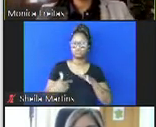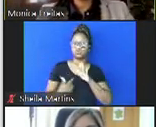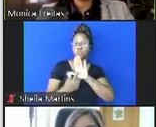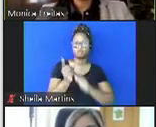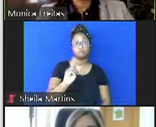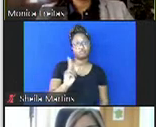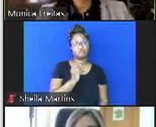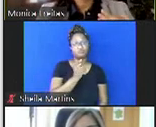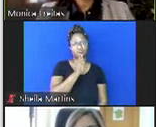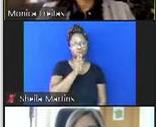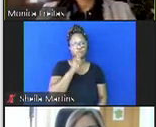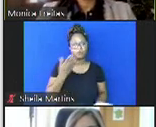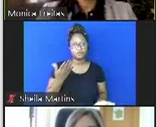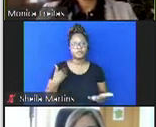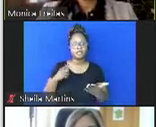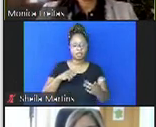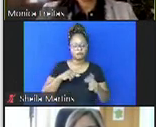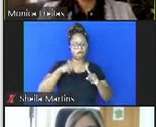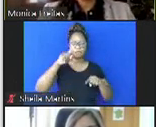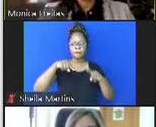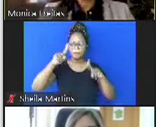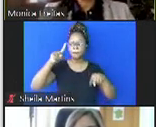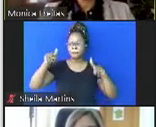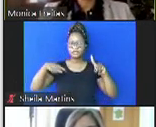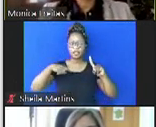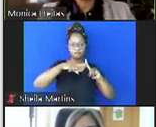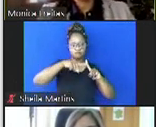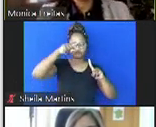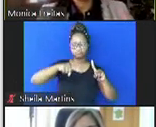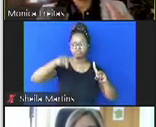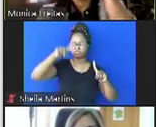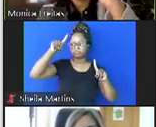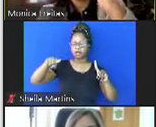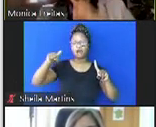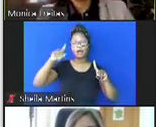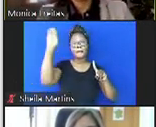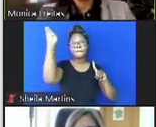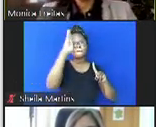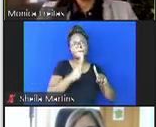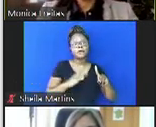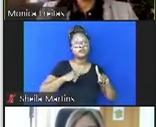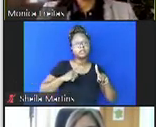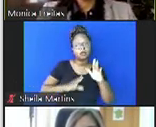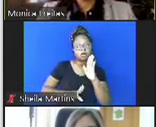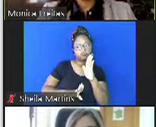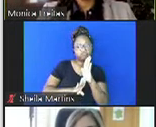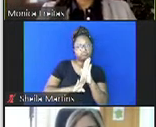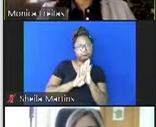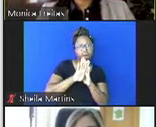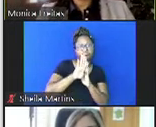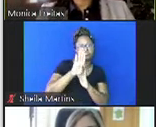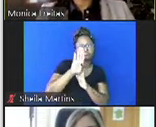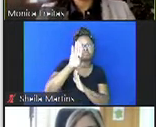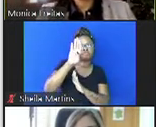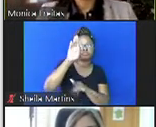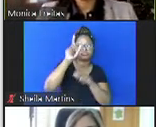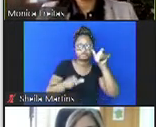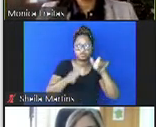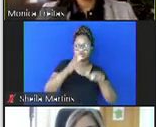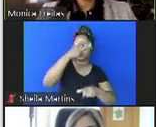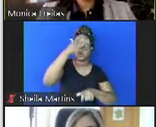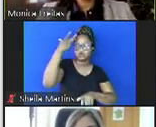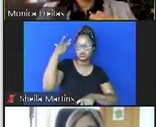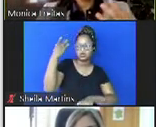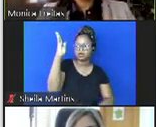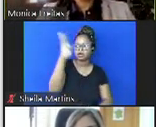por exemplo, de aplicações e de brasileiros contemplados, a gente vê um grande aumento, né? Eu lembro que eu fiquei assim, uau, que legal.